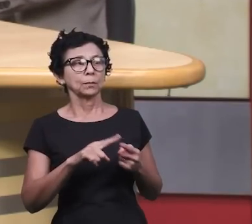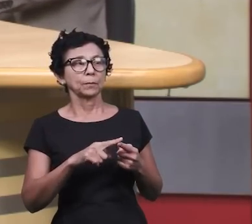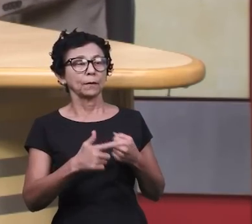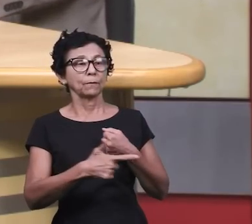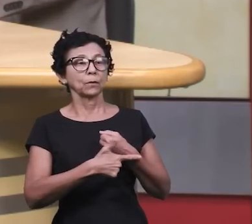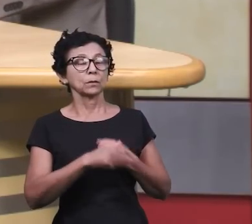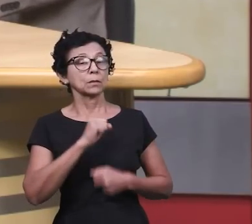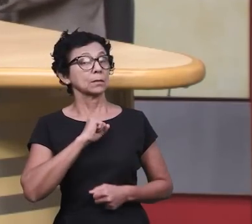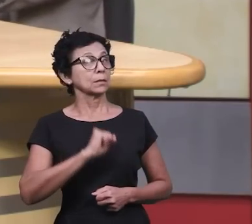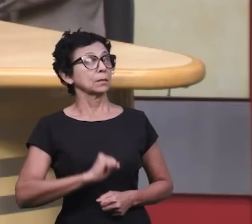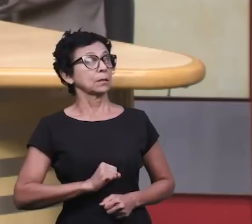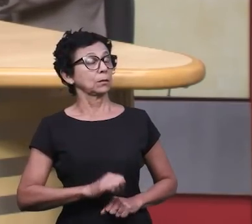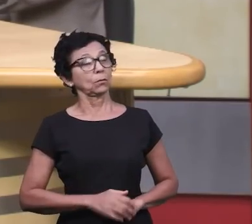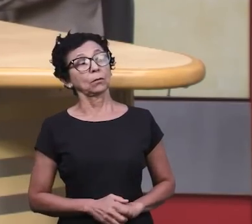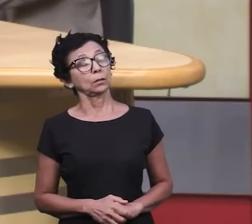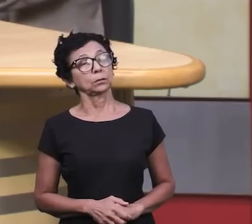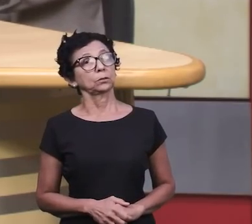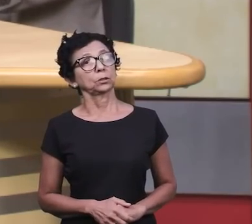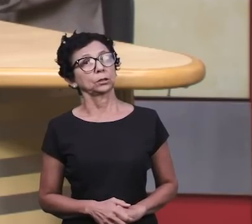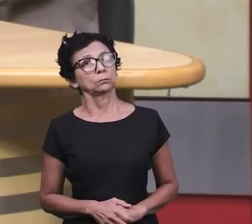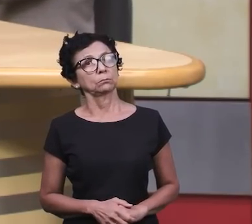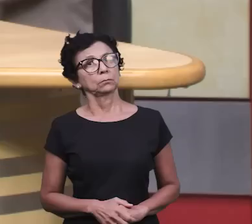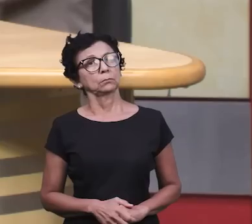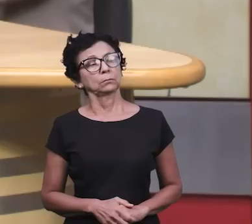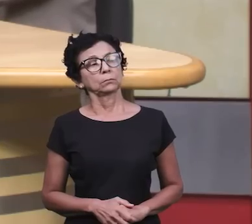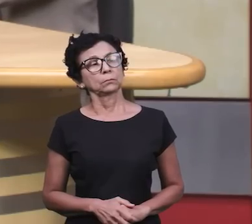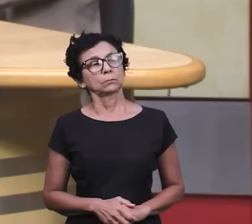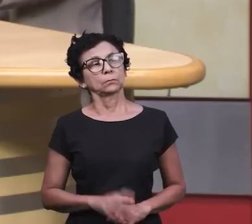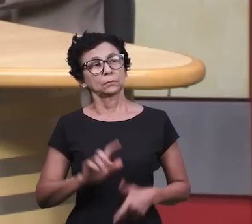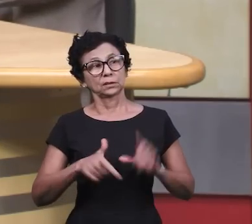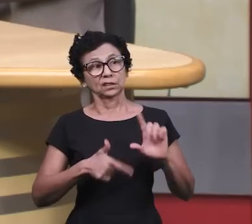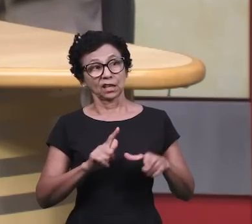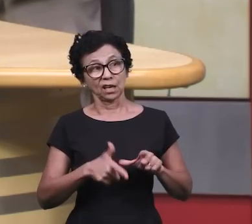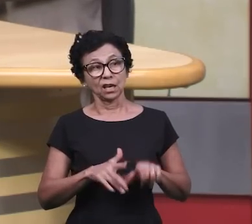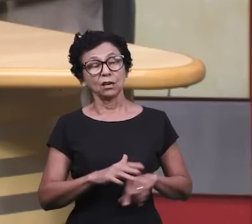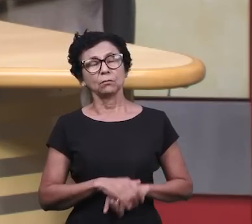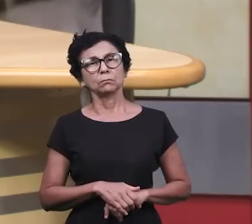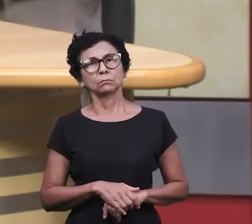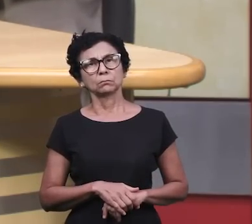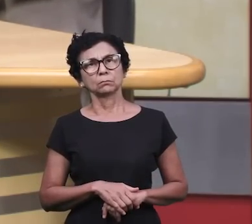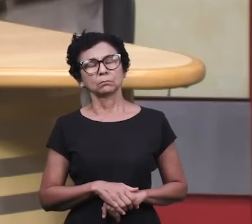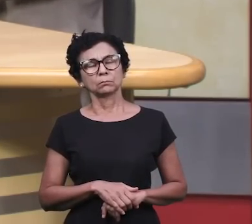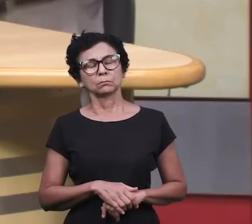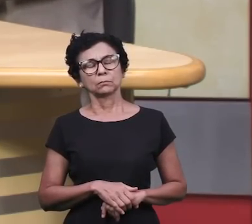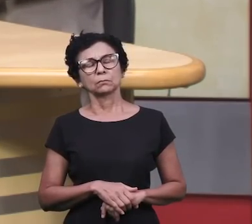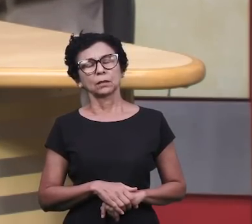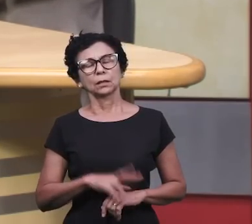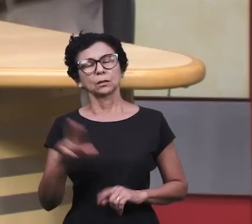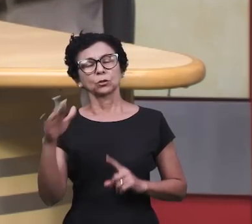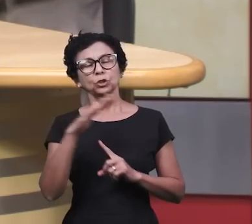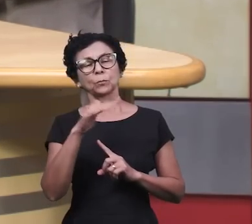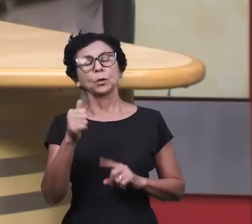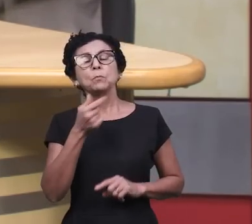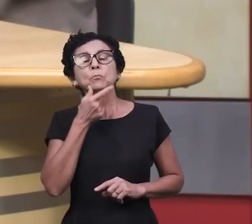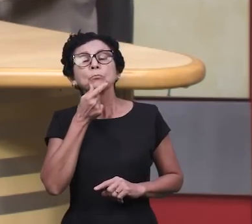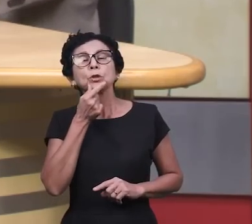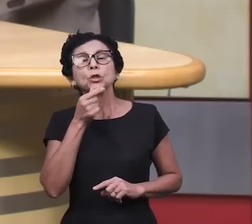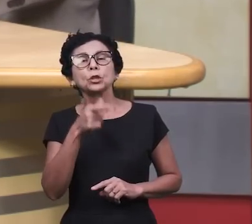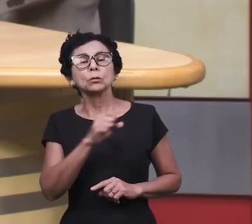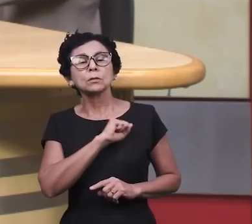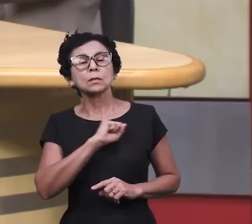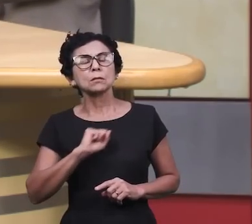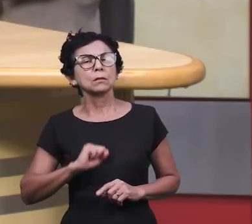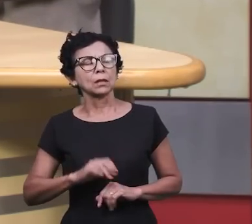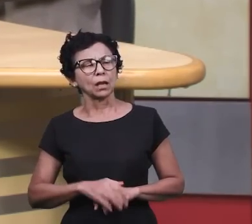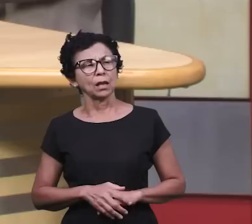sacerdote, praticamente, para ser sacerdote em Israel, ainda menino, pois. E o